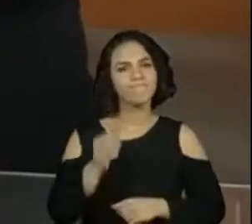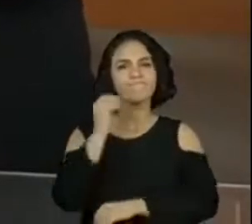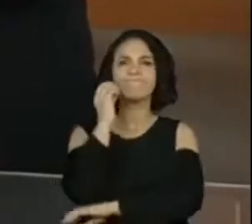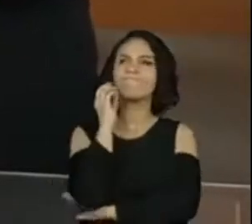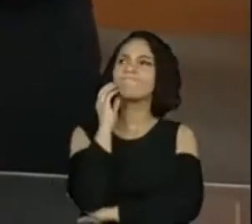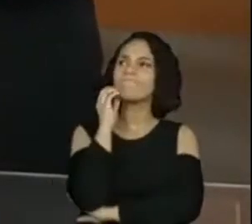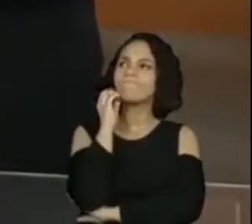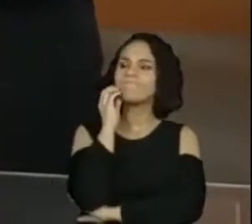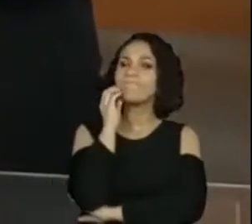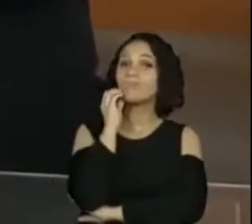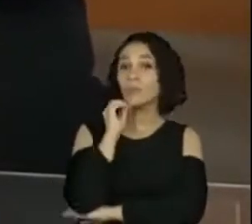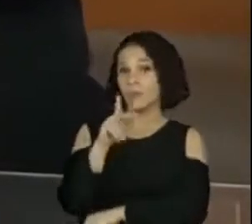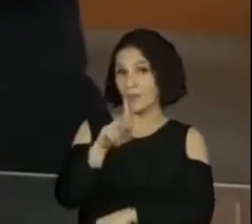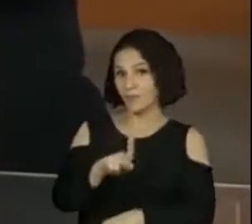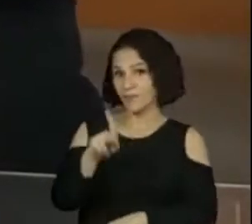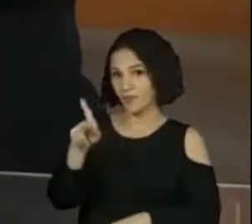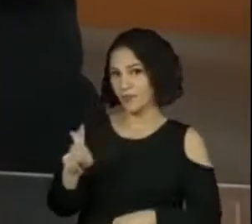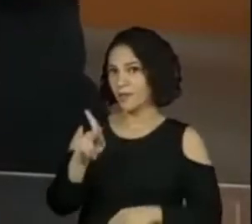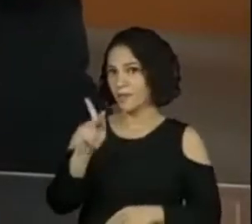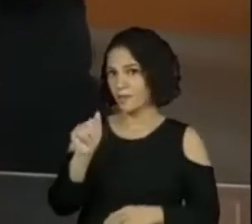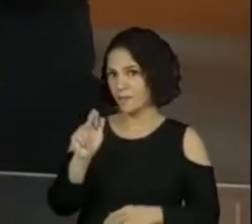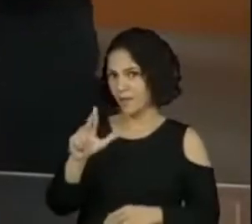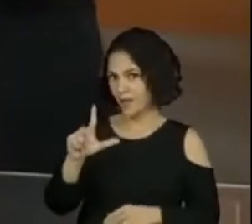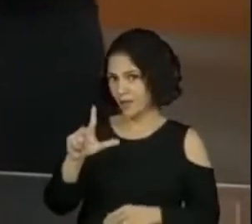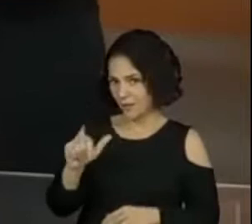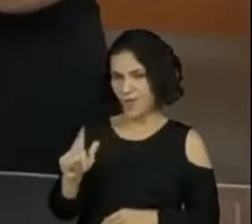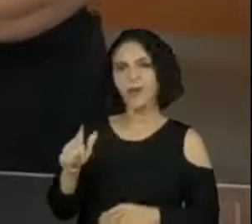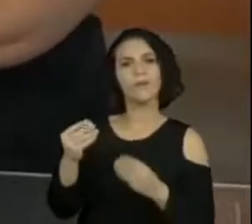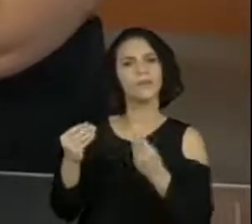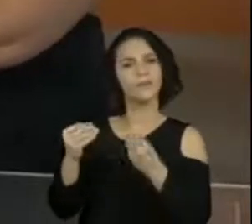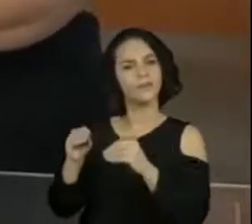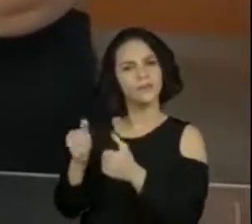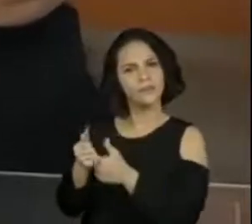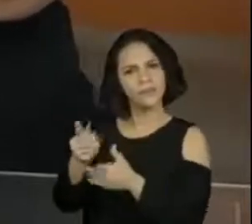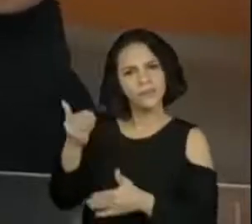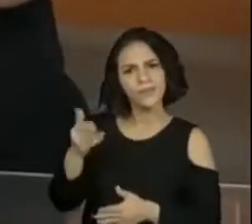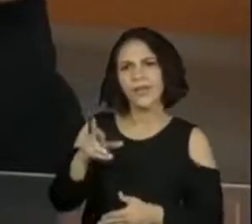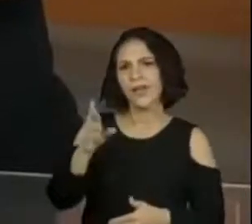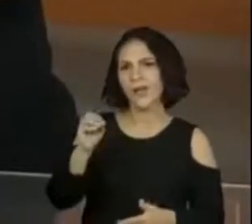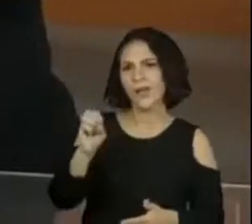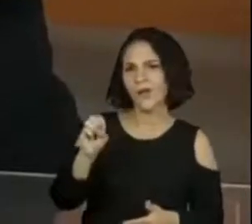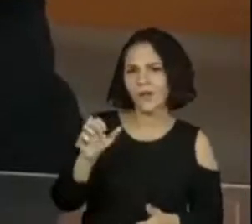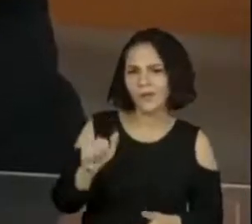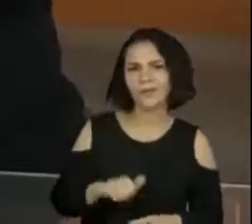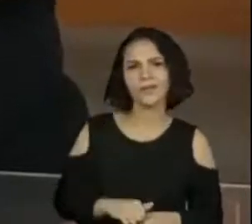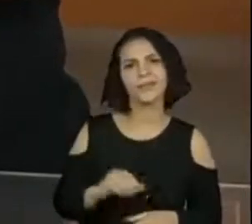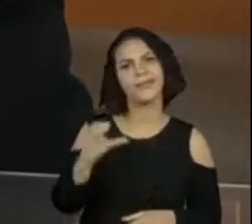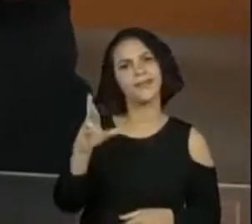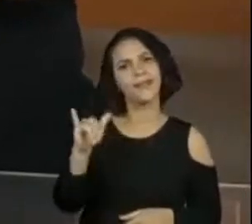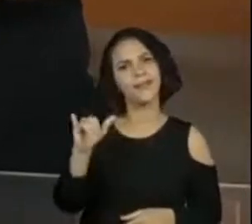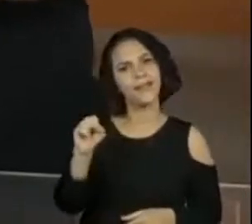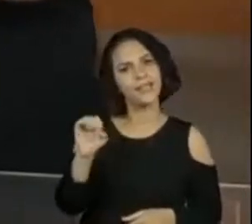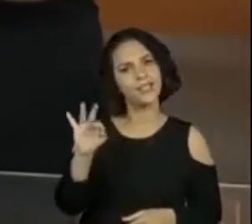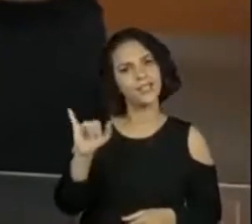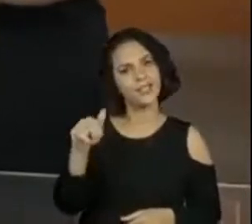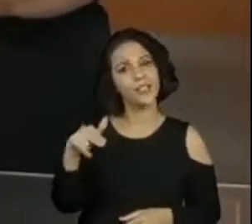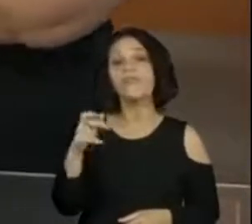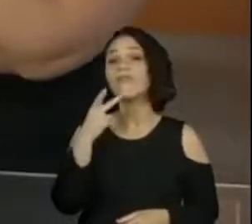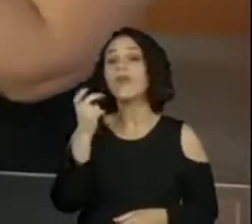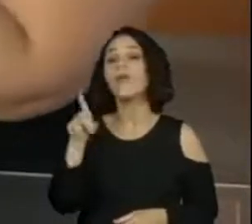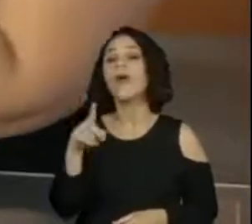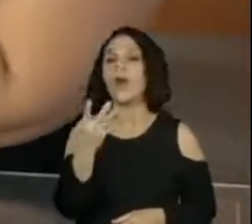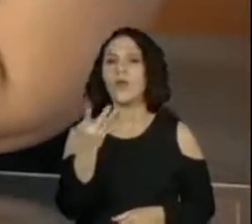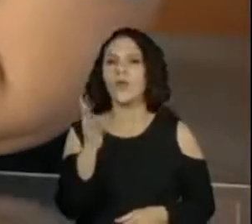A professora Paula foi muito bem. A professora Rosa, a professora Cristiane,